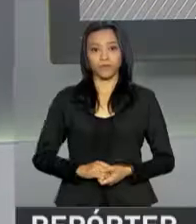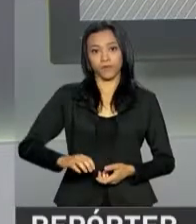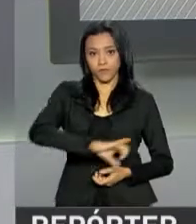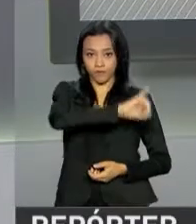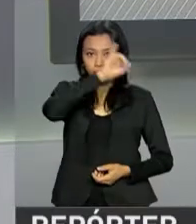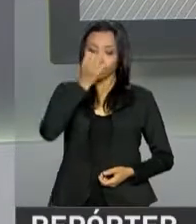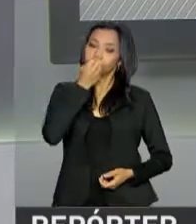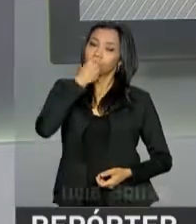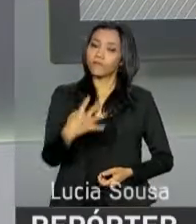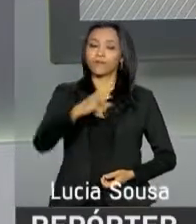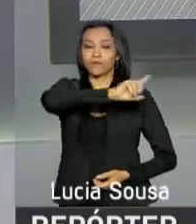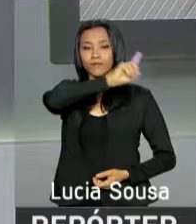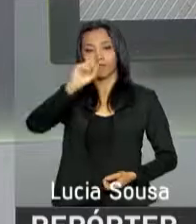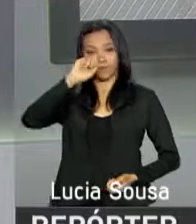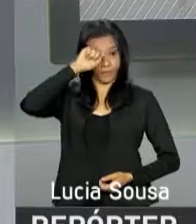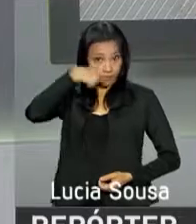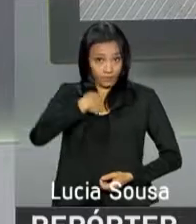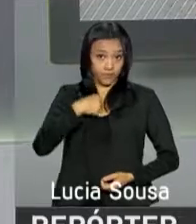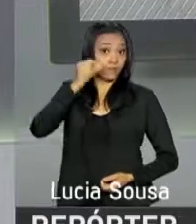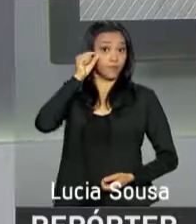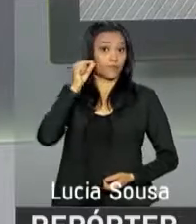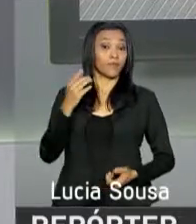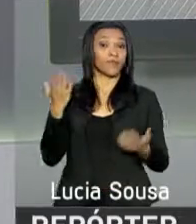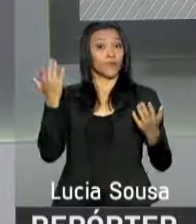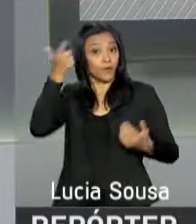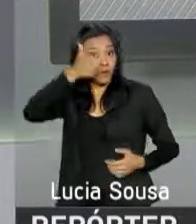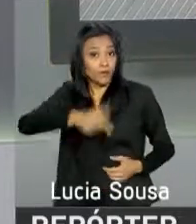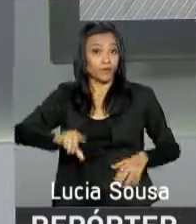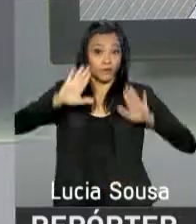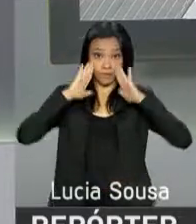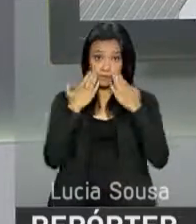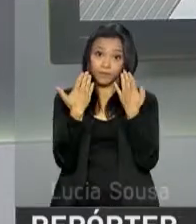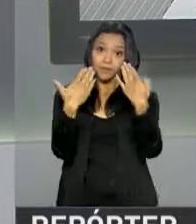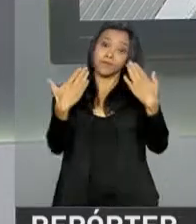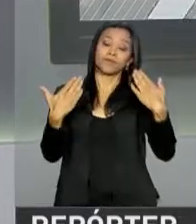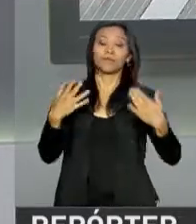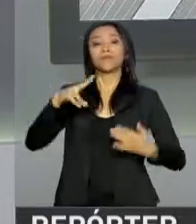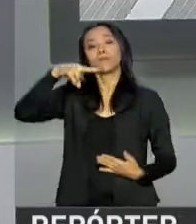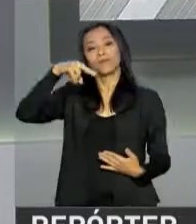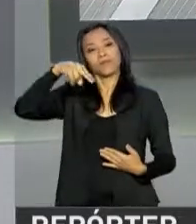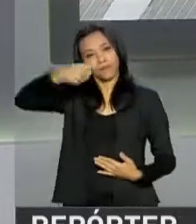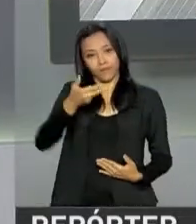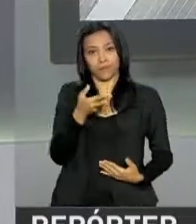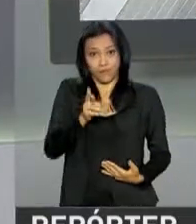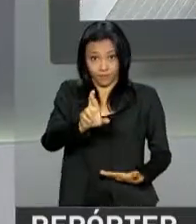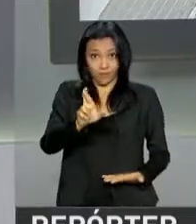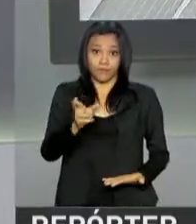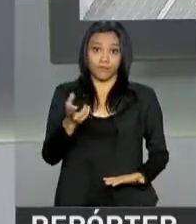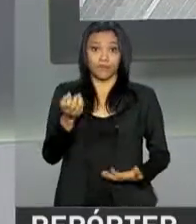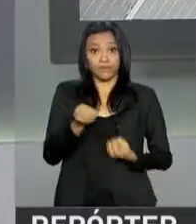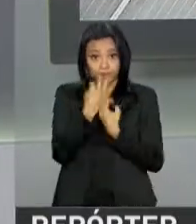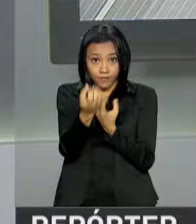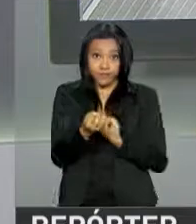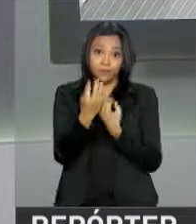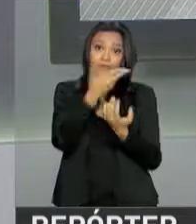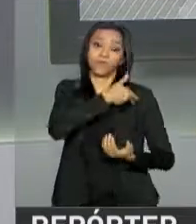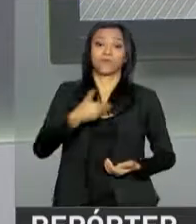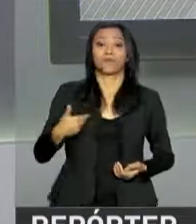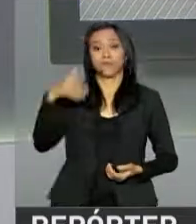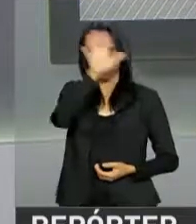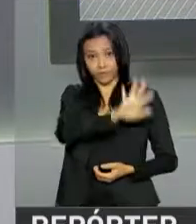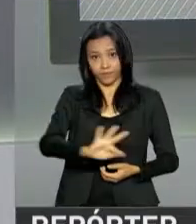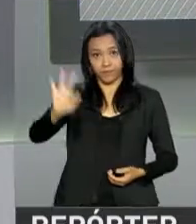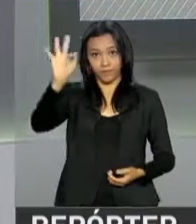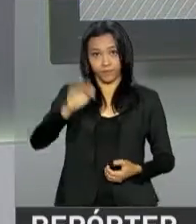Olá, bom dia. Eu sou Mara Kenupi e estamos de volta com mais uma edição do Repórter NBR e as notícias